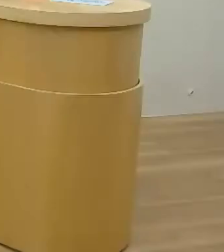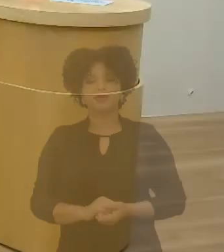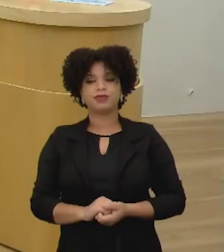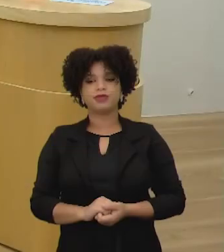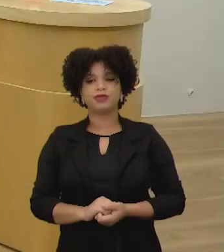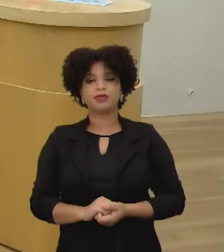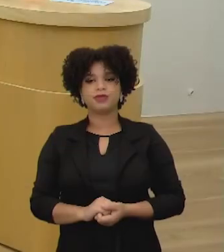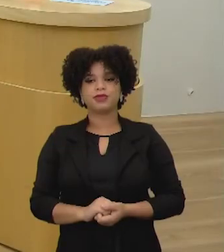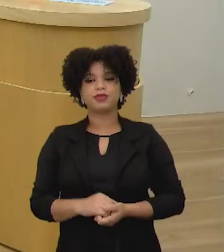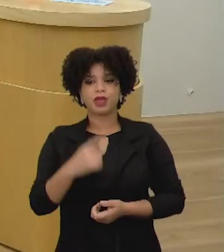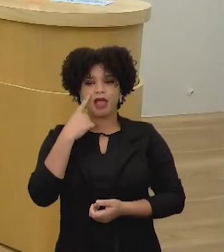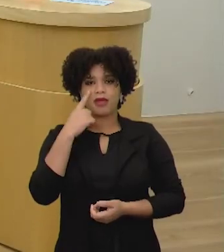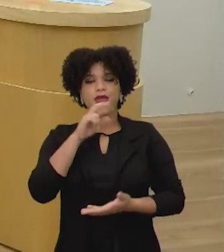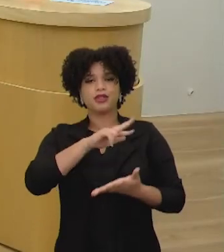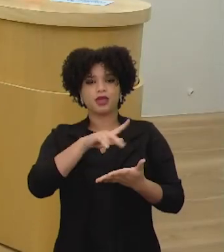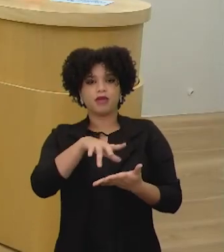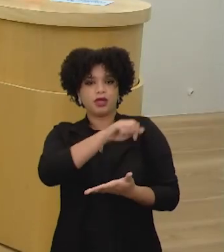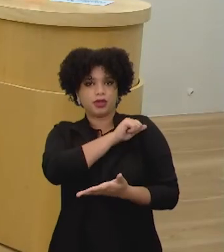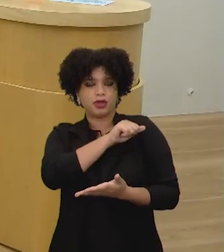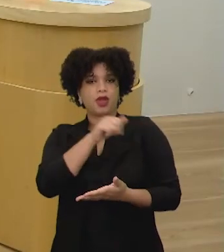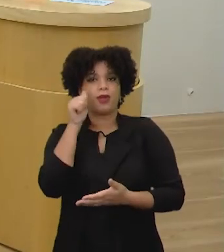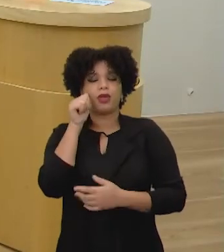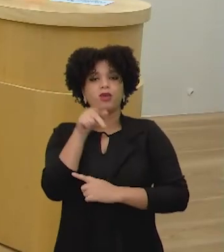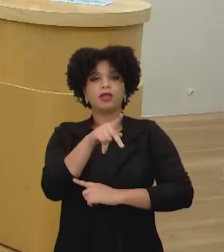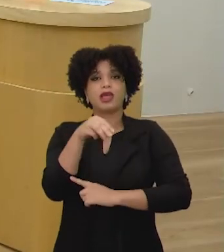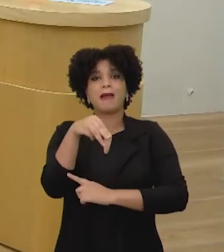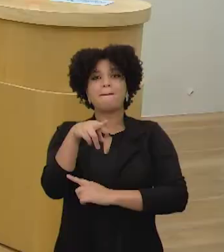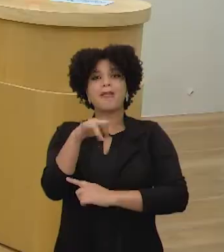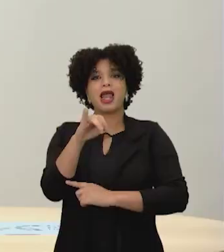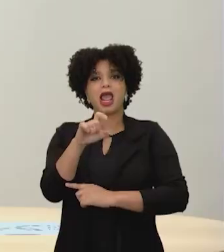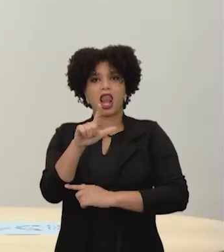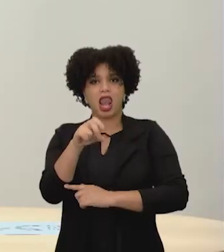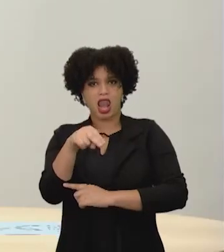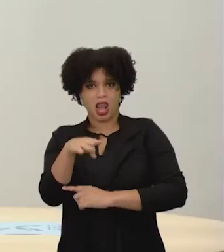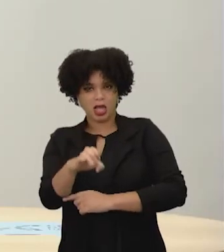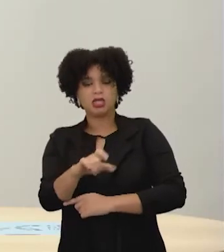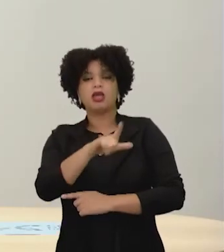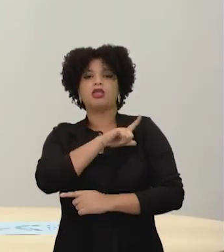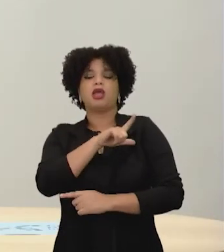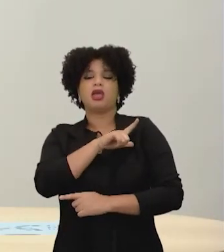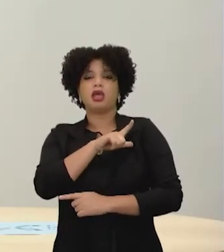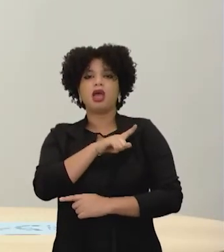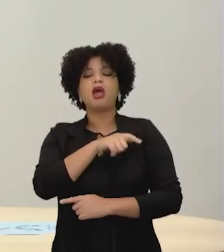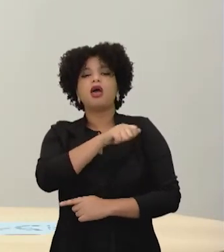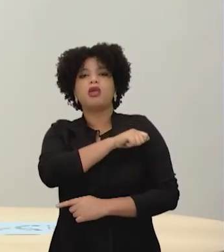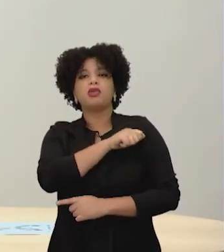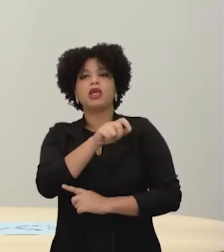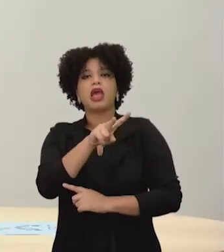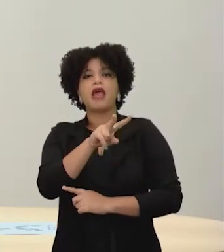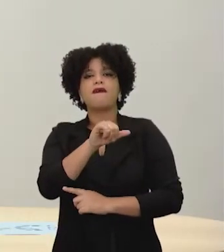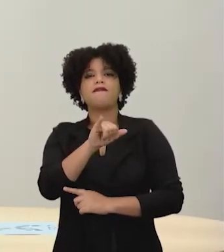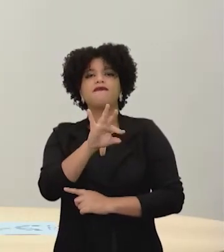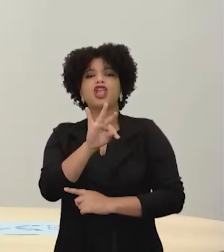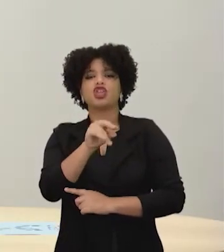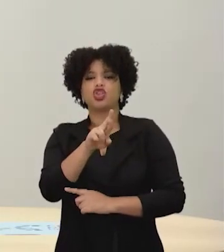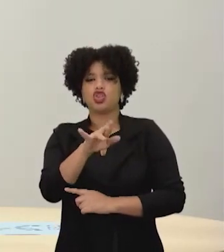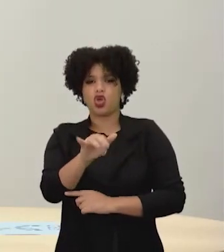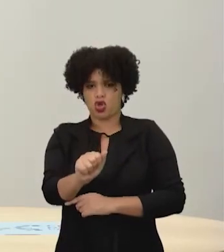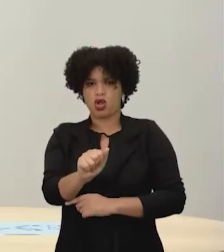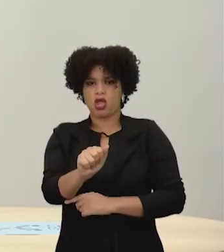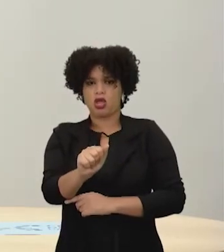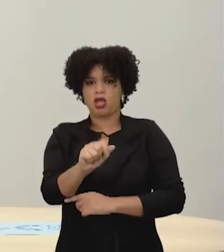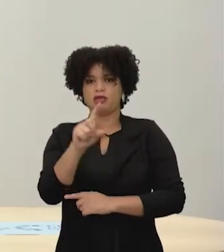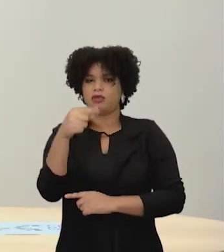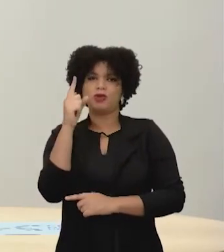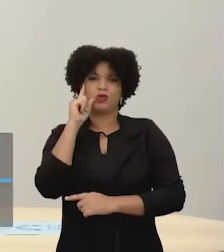Olha, os alunos da professora Marilene, no caso aqui, Vitória, acho que ele disse que já Vitória, porque depois não